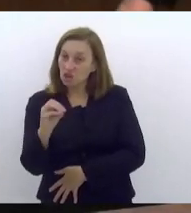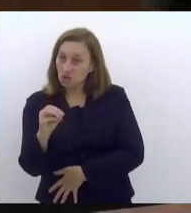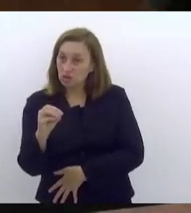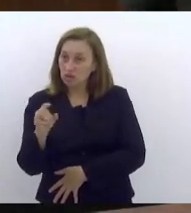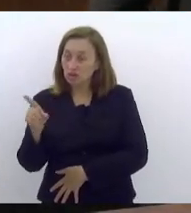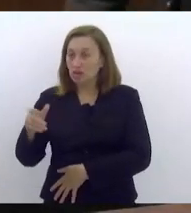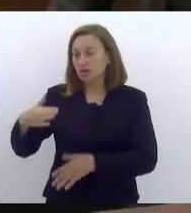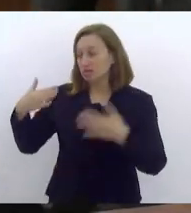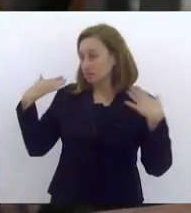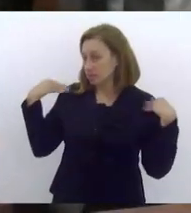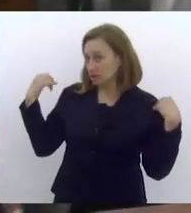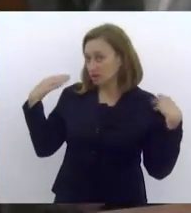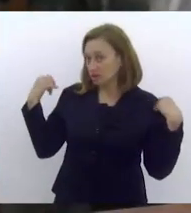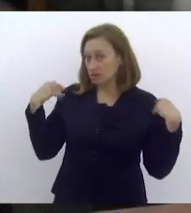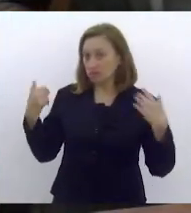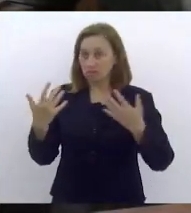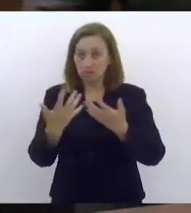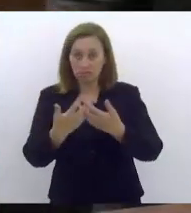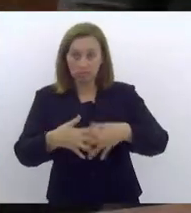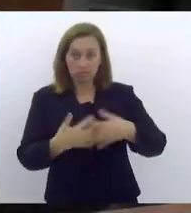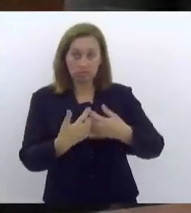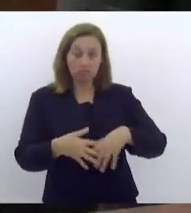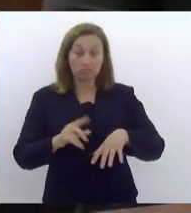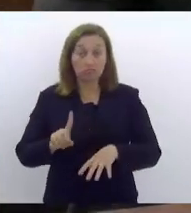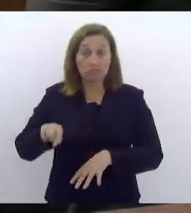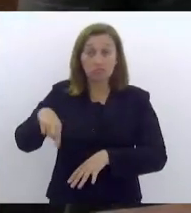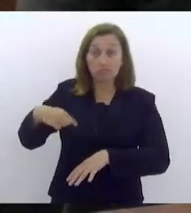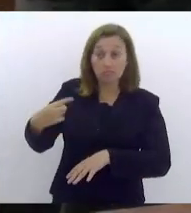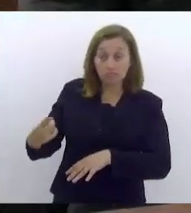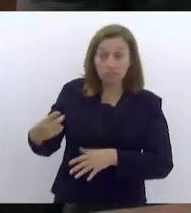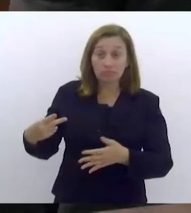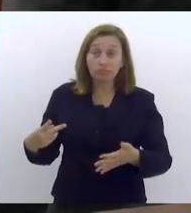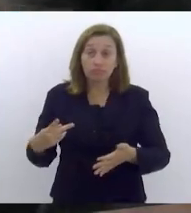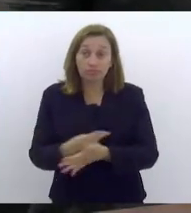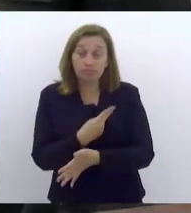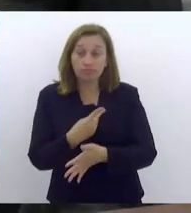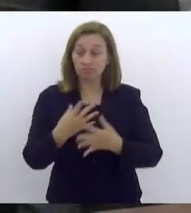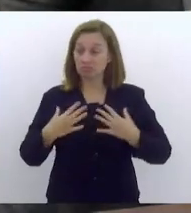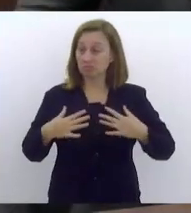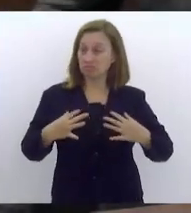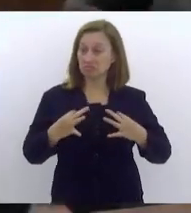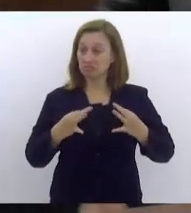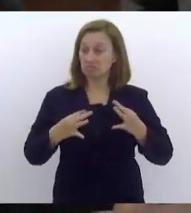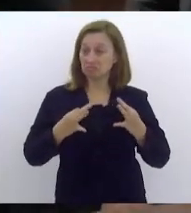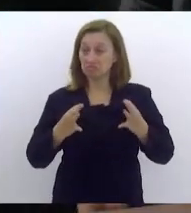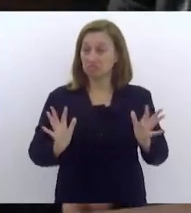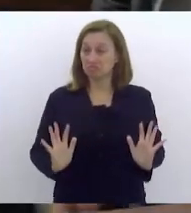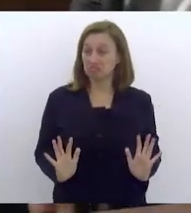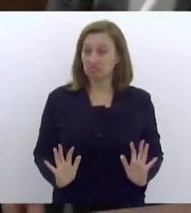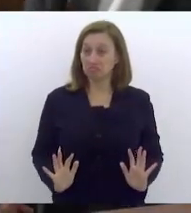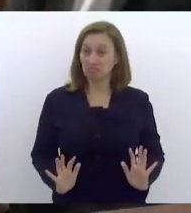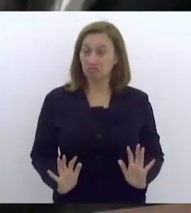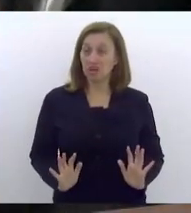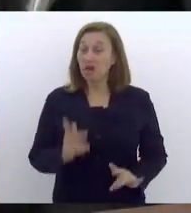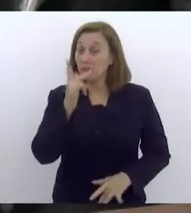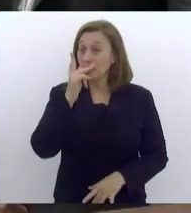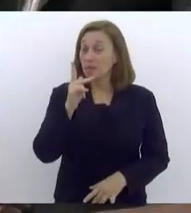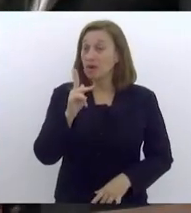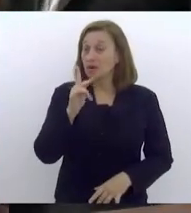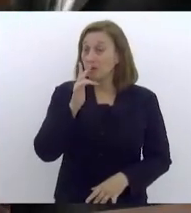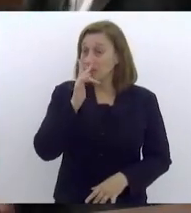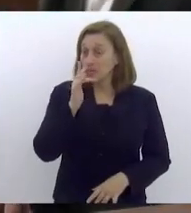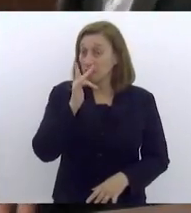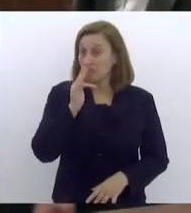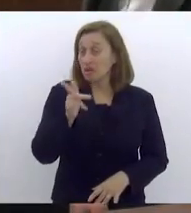de passear, ele foi passear em Petrópolis, tempos depois da tragédia, todo vestidinho de roupinha de grife, pegou uma geladeirinha para fingir que estava fazendo